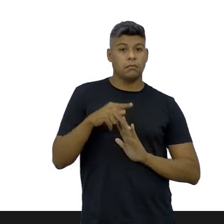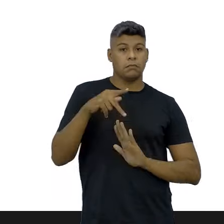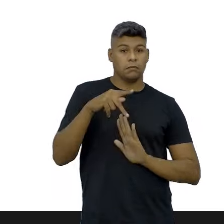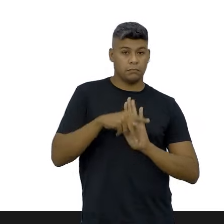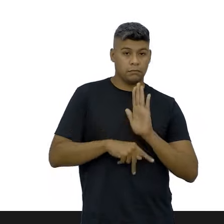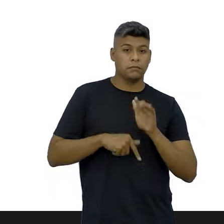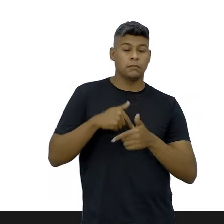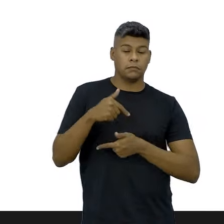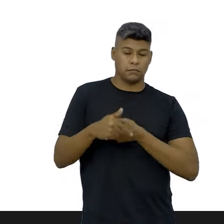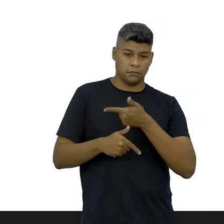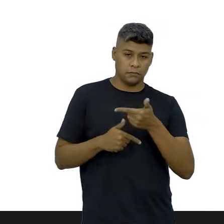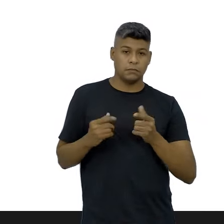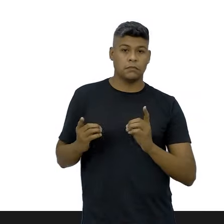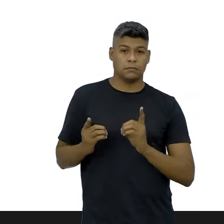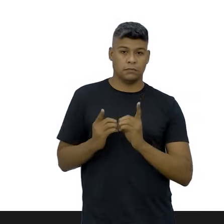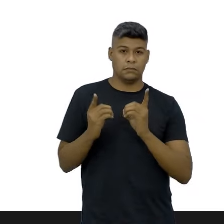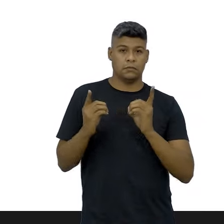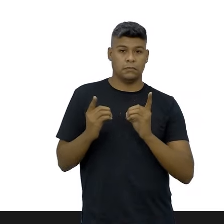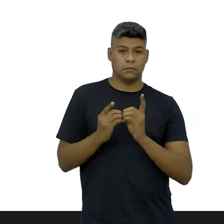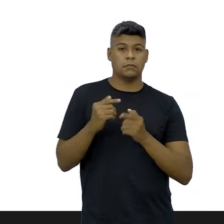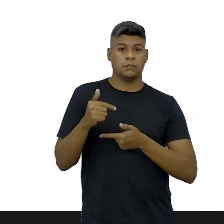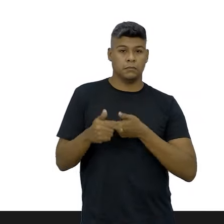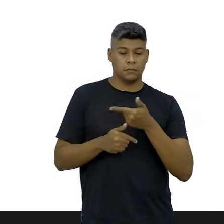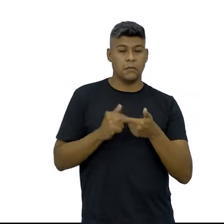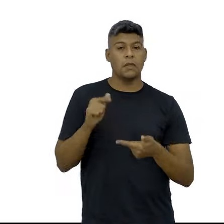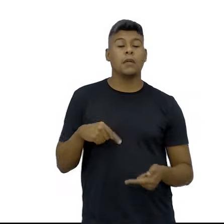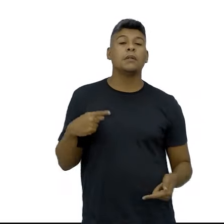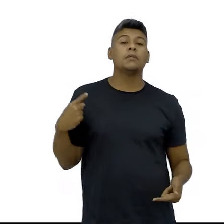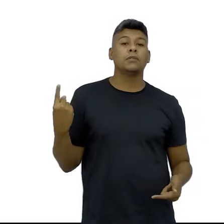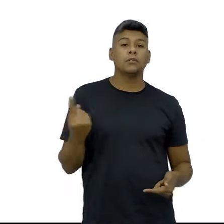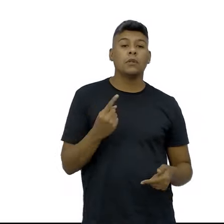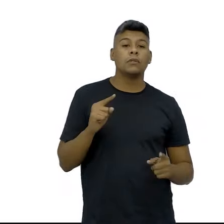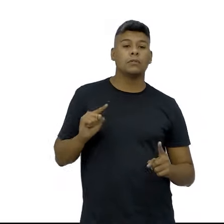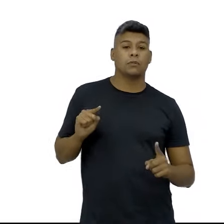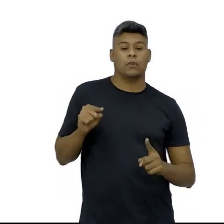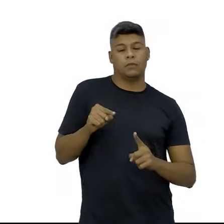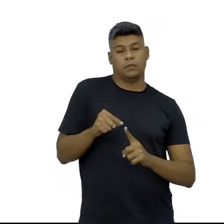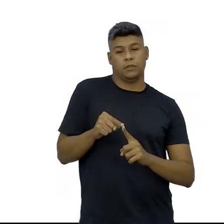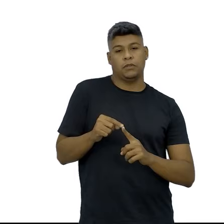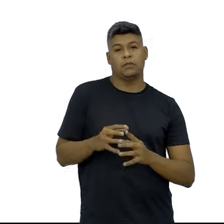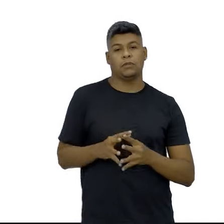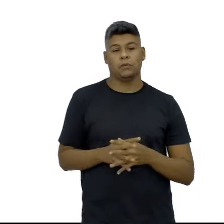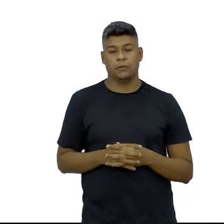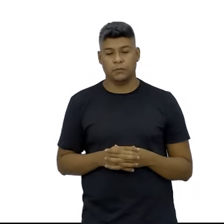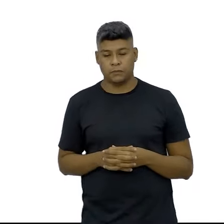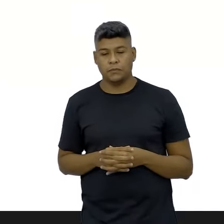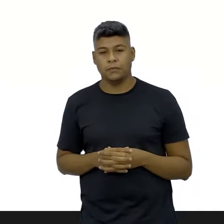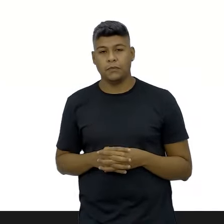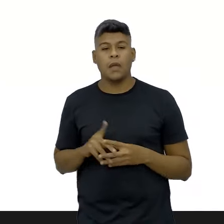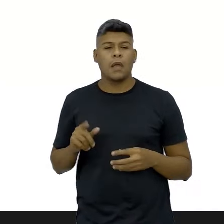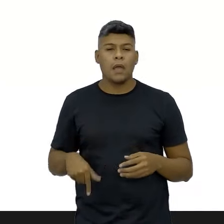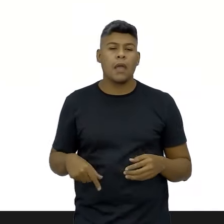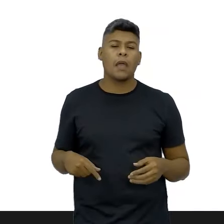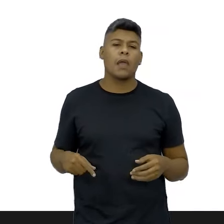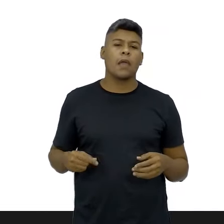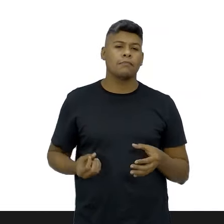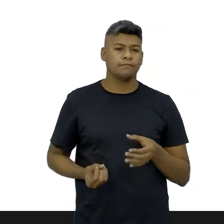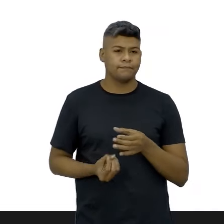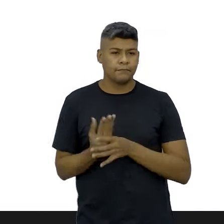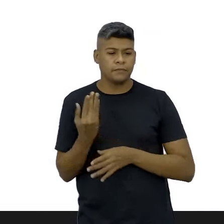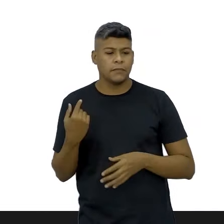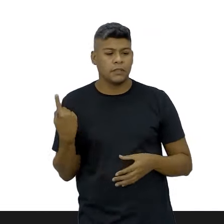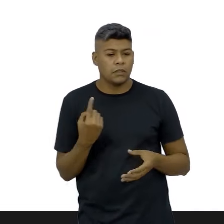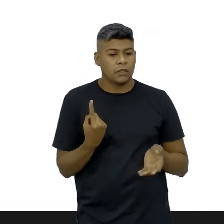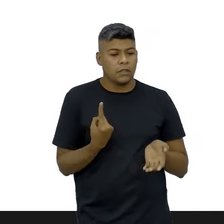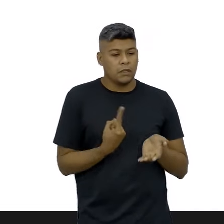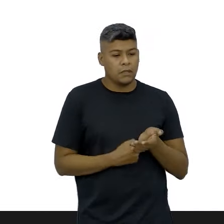do trabalho didático. Então, esses são os nossos objetivos, e eles definem a nossa agenda de trabalho.